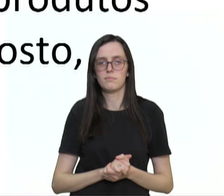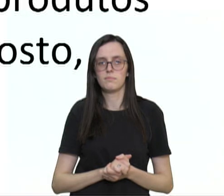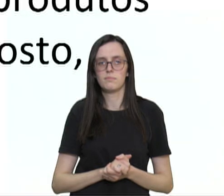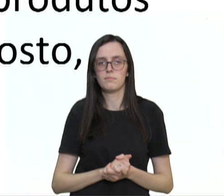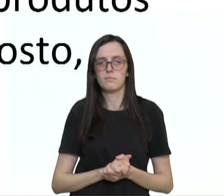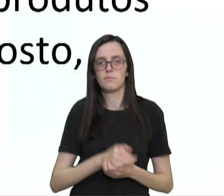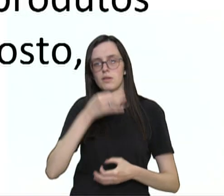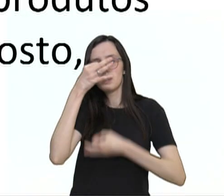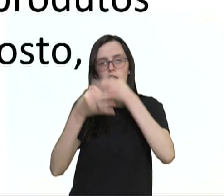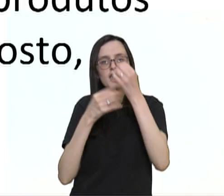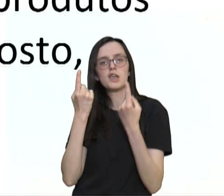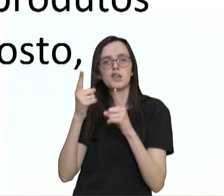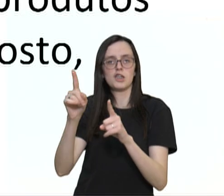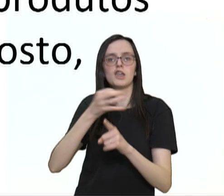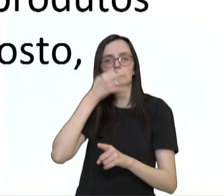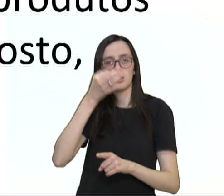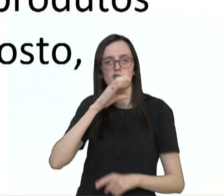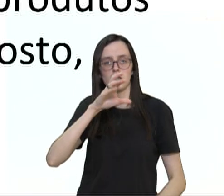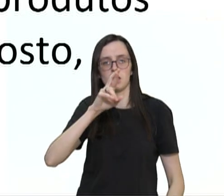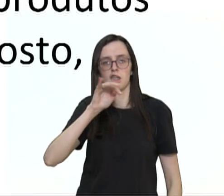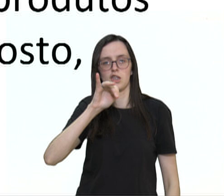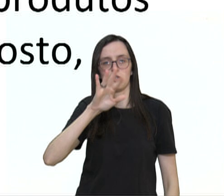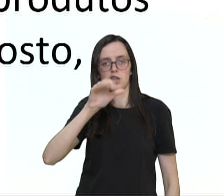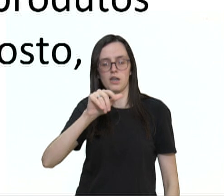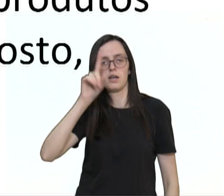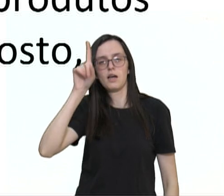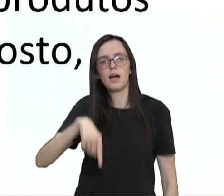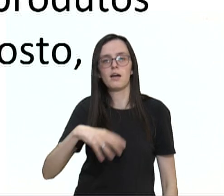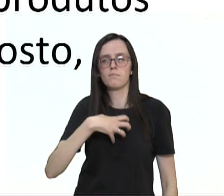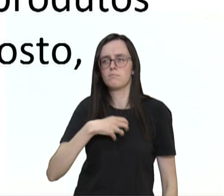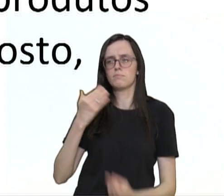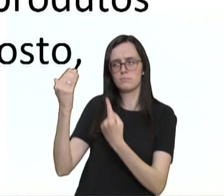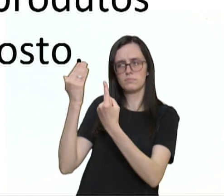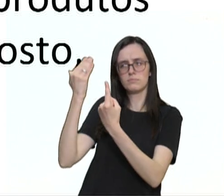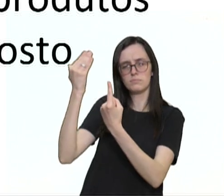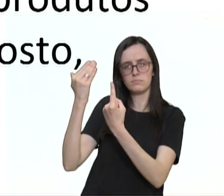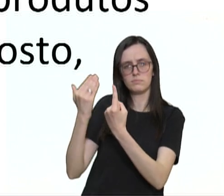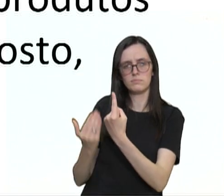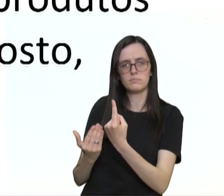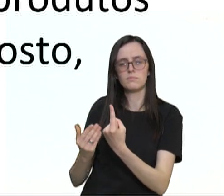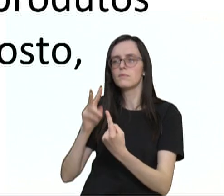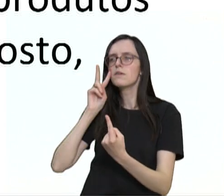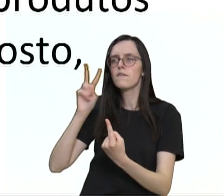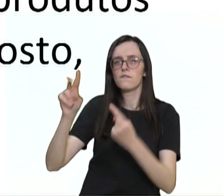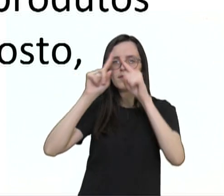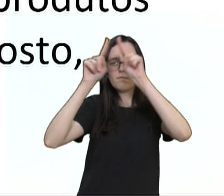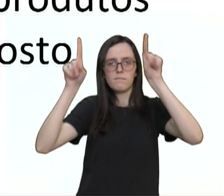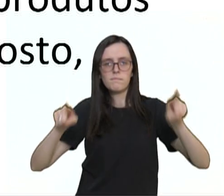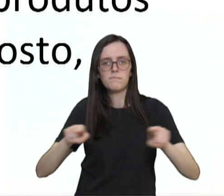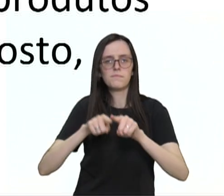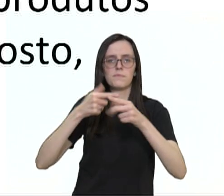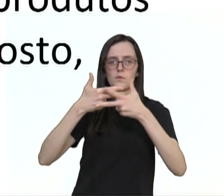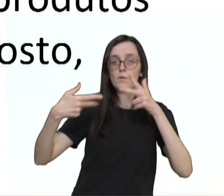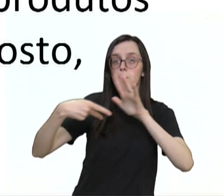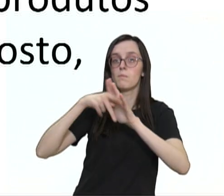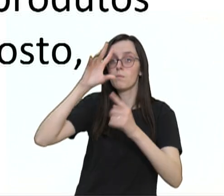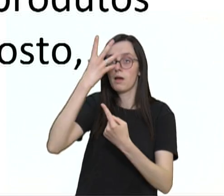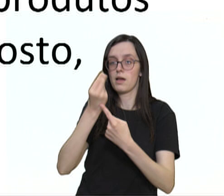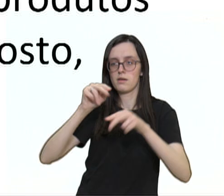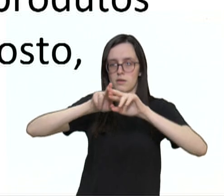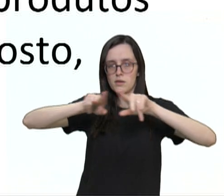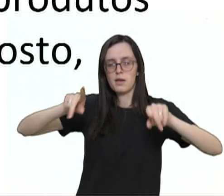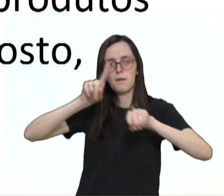Crítica. Crítica diz respeito à análise e juízos de valor emitidos sobre as obras de arte que reconhecem e definem os